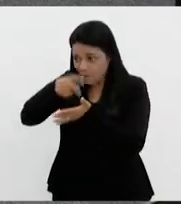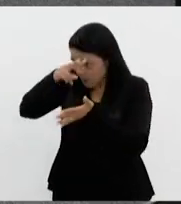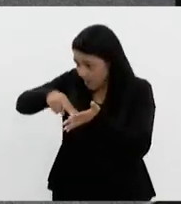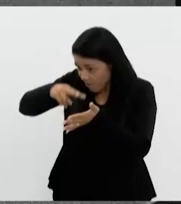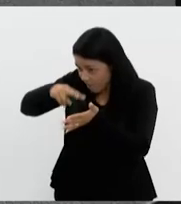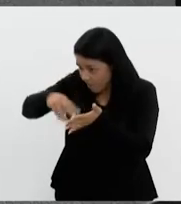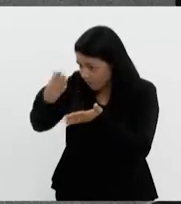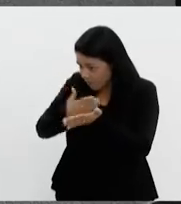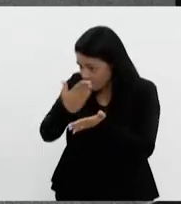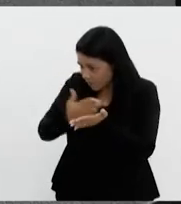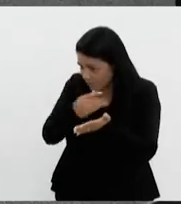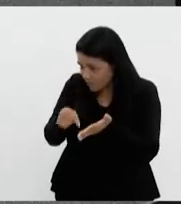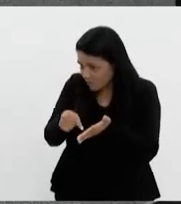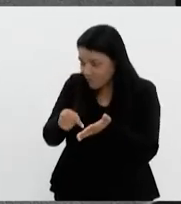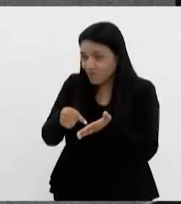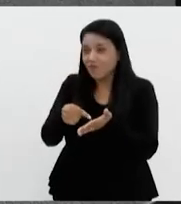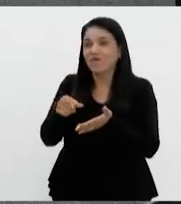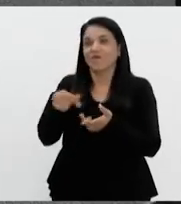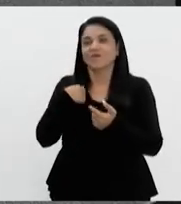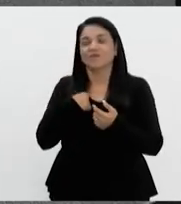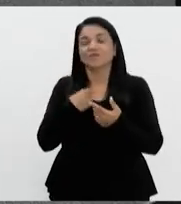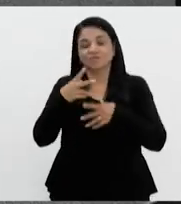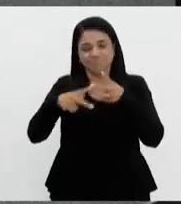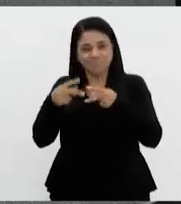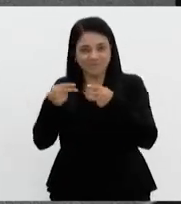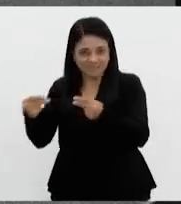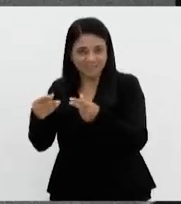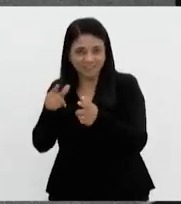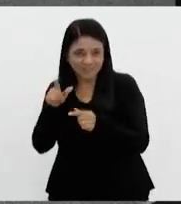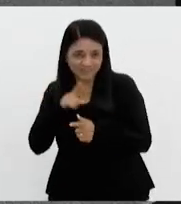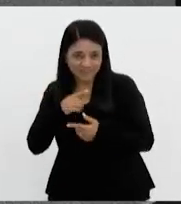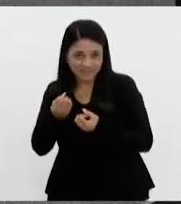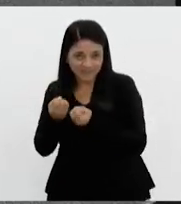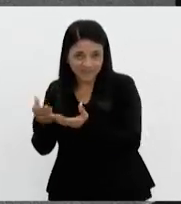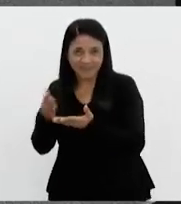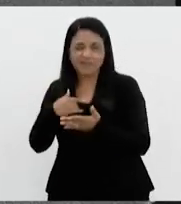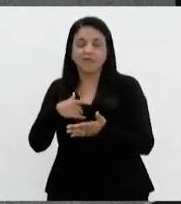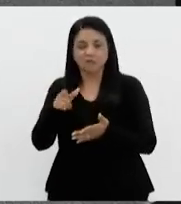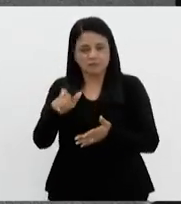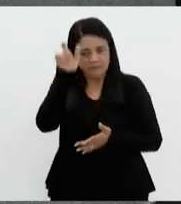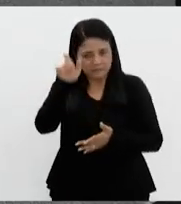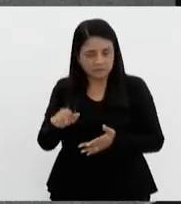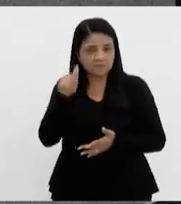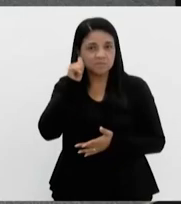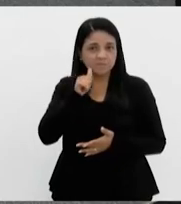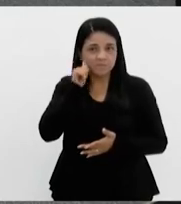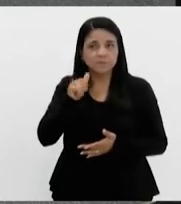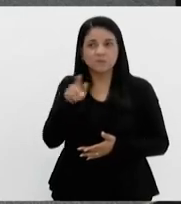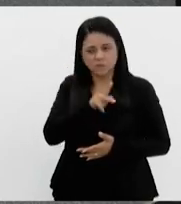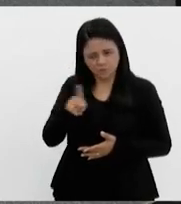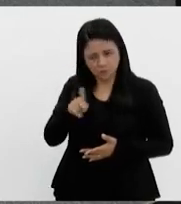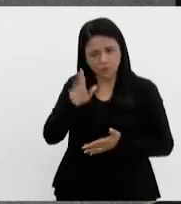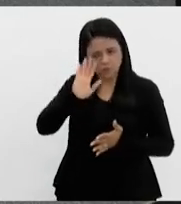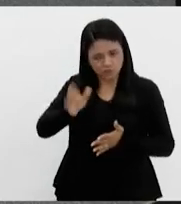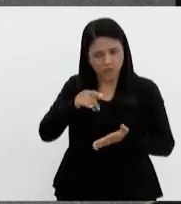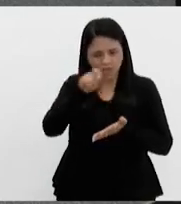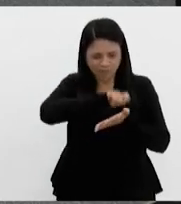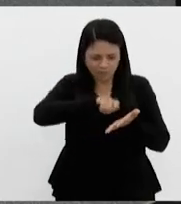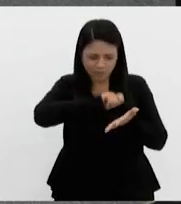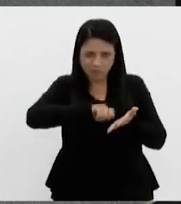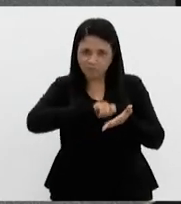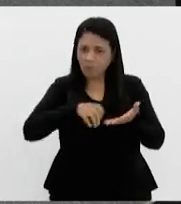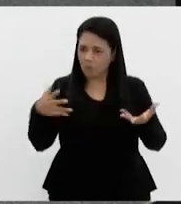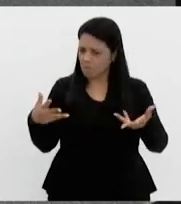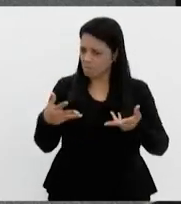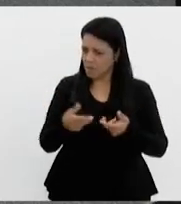dei para eles. Então, eu sei que Vossa Excelência já escreveu muitos livros, é uma professora, tem uma escrita muito